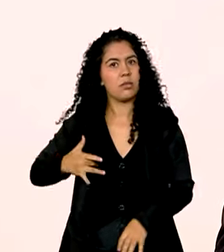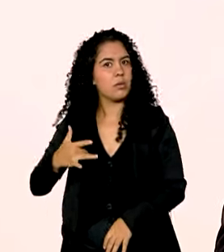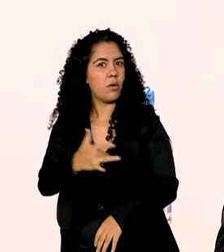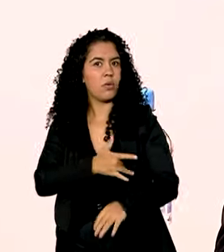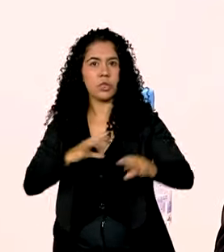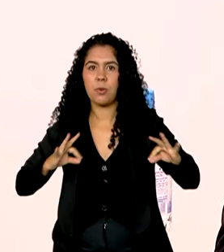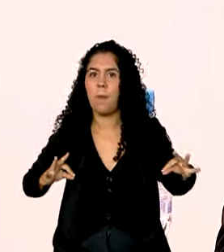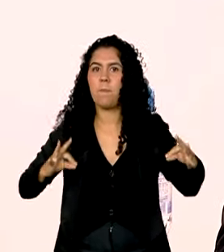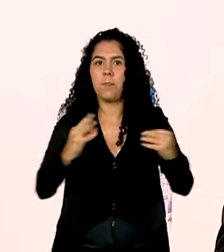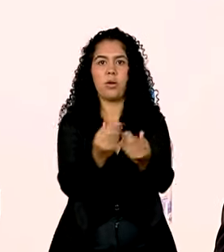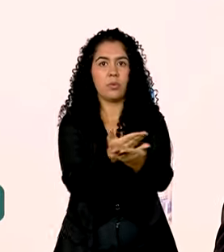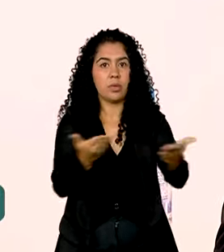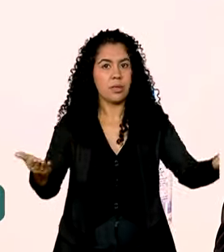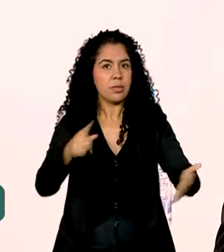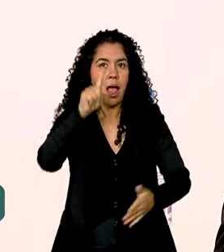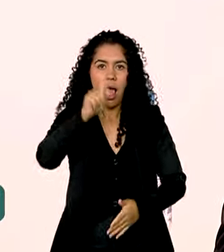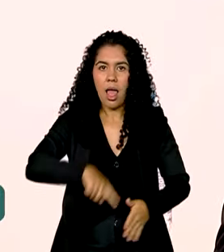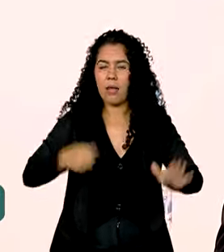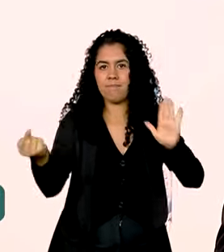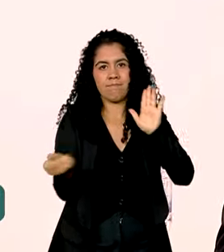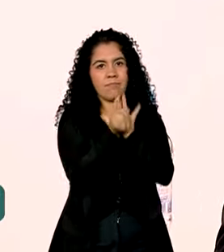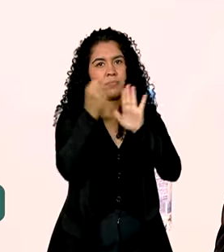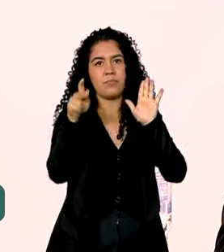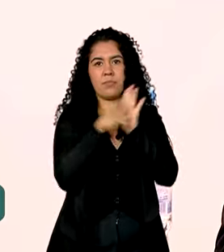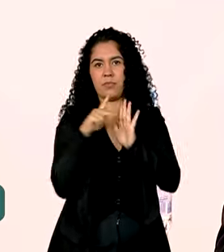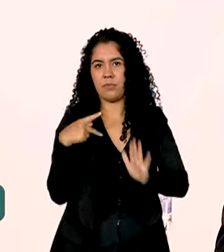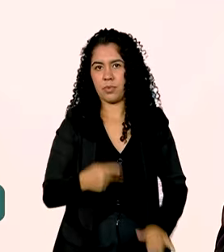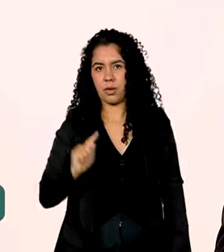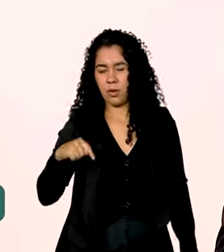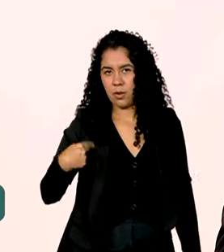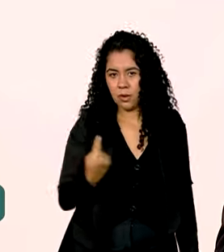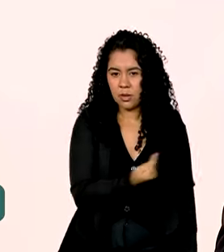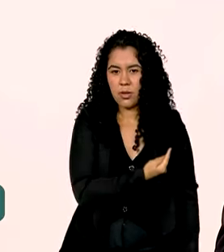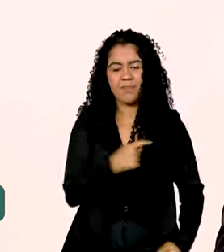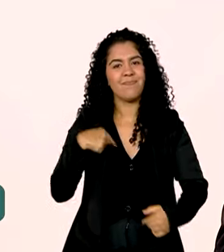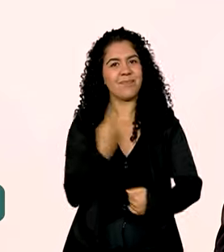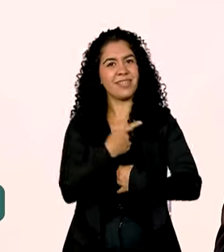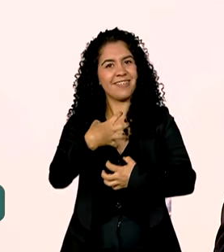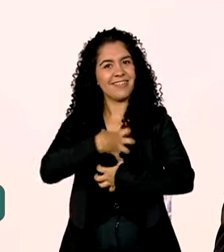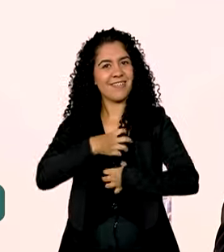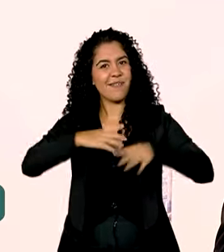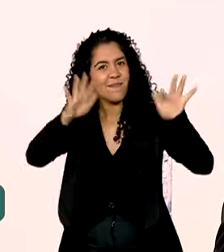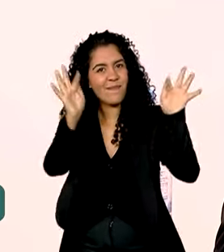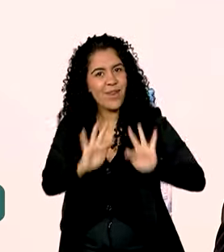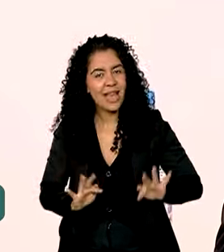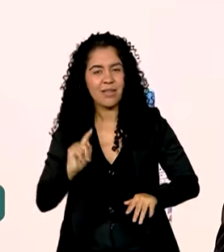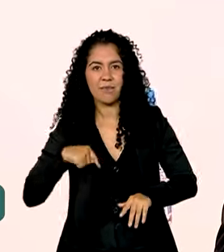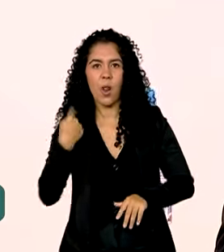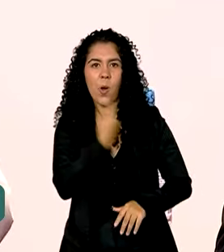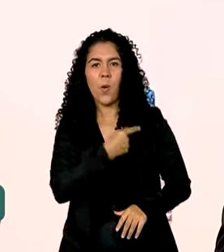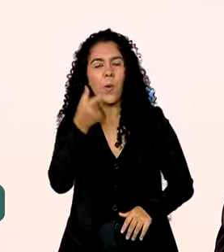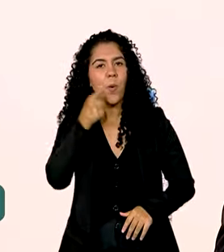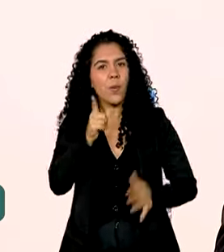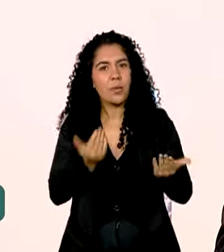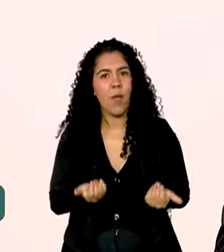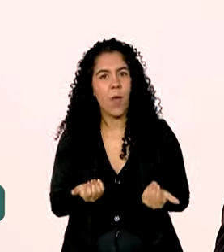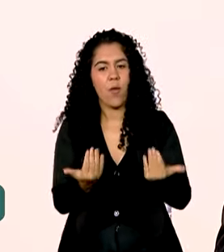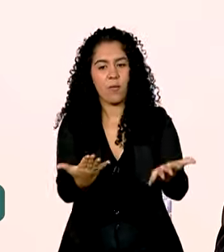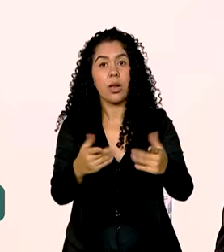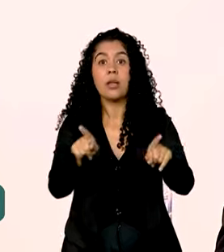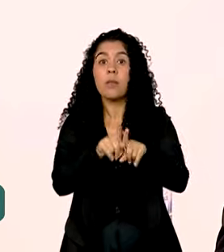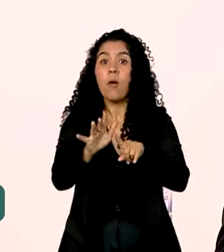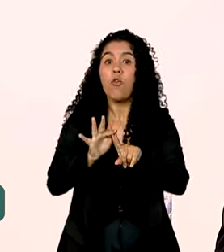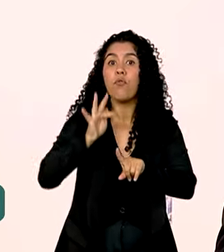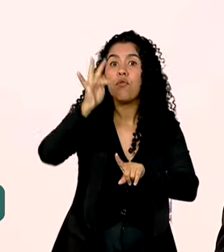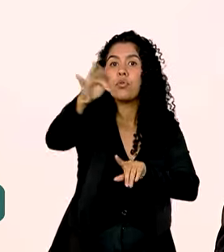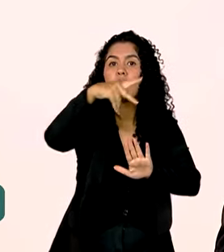aqui, isso é o nosso DNA. Então, a gente está muito feliz de poder estar entregando isso e projetos futuros a